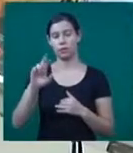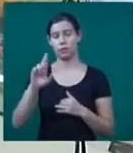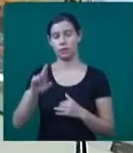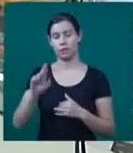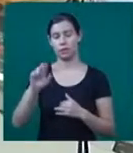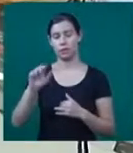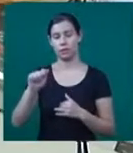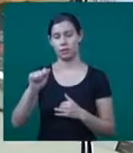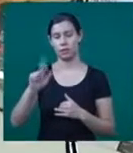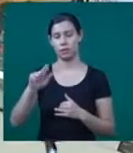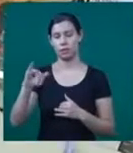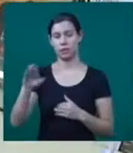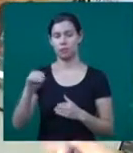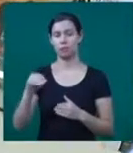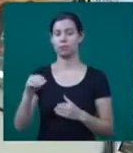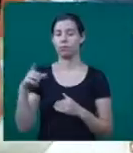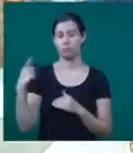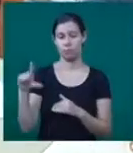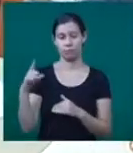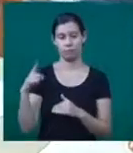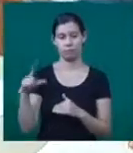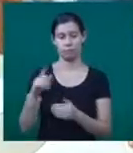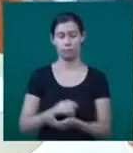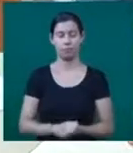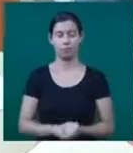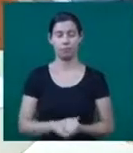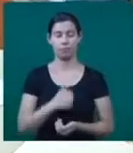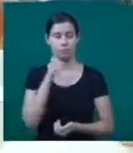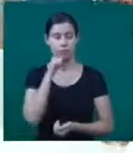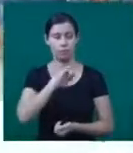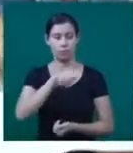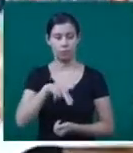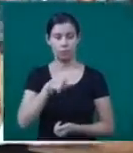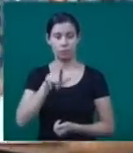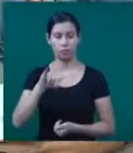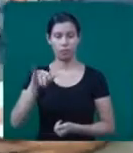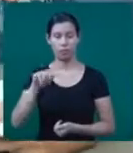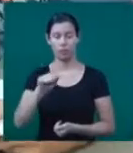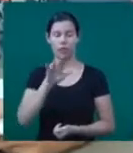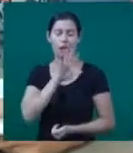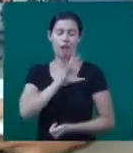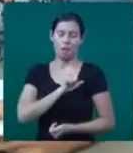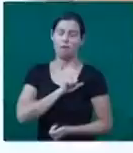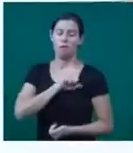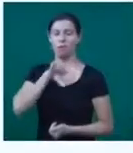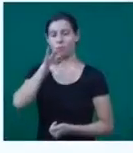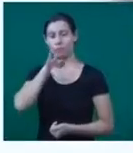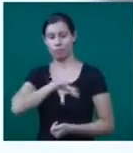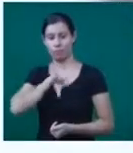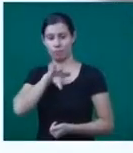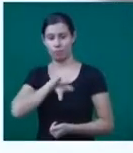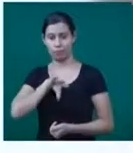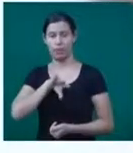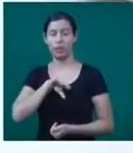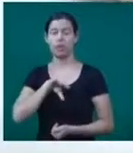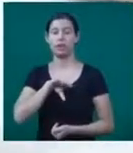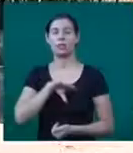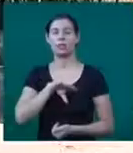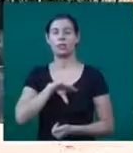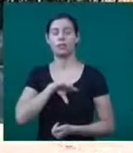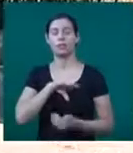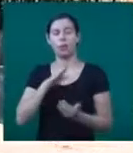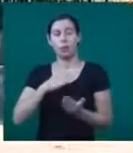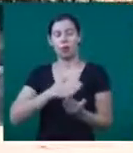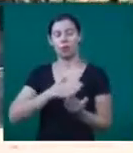Júlia é apaixonada pela matéria de português. O hobby predileto é a leitura. Também gosta muito de escrever.